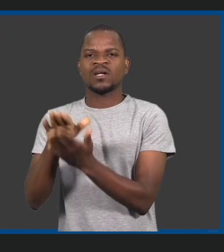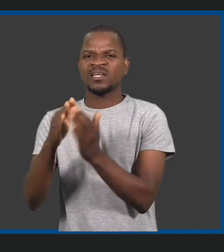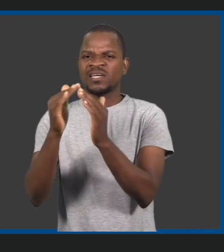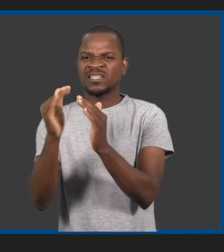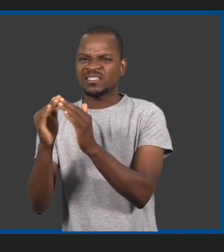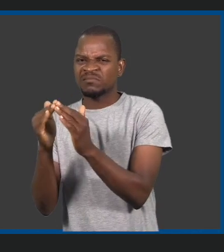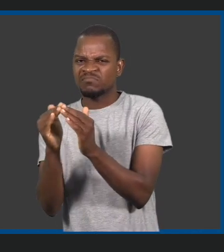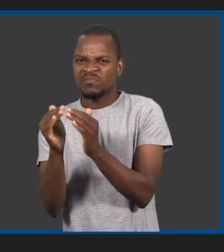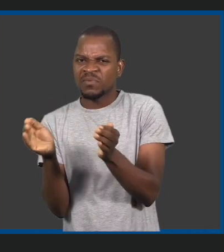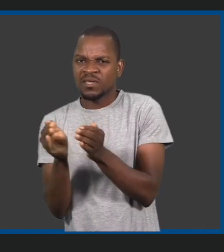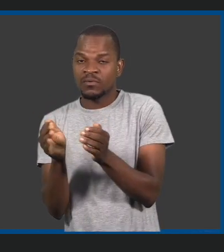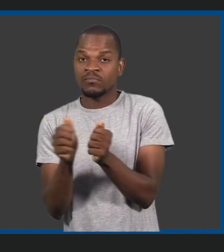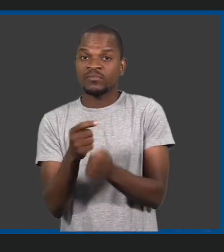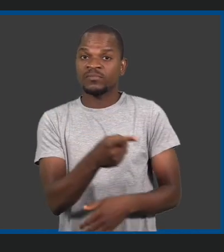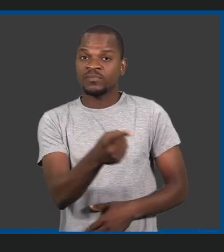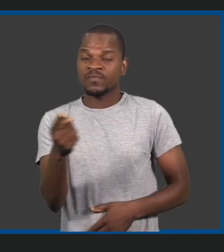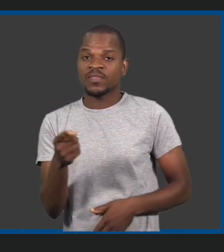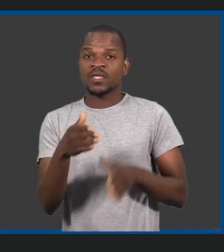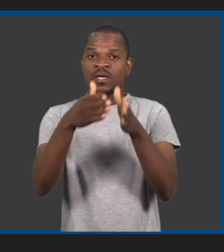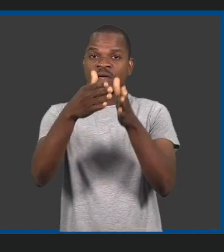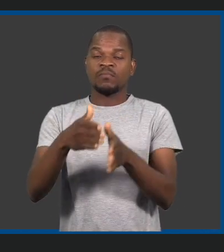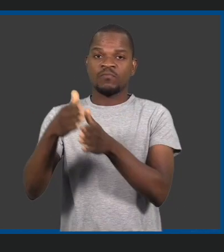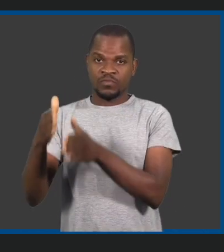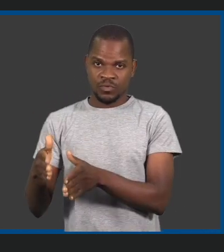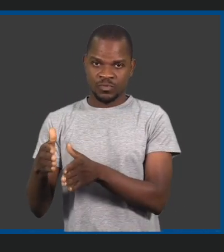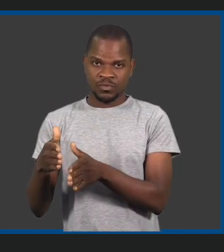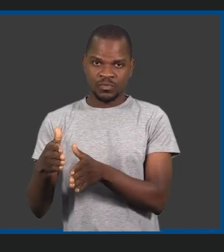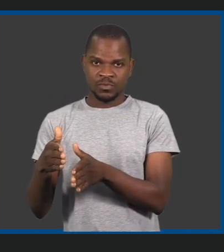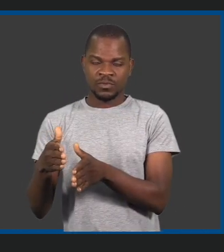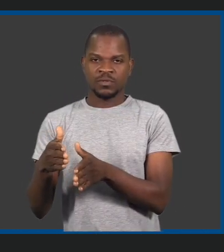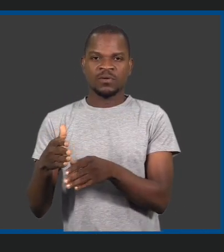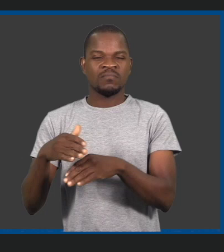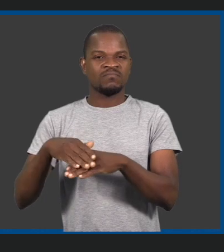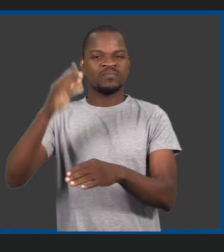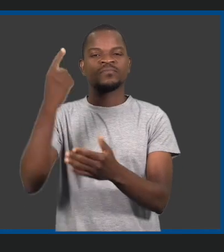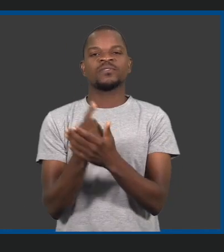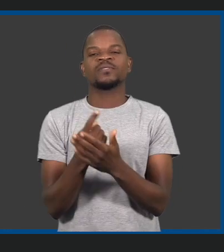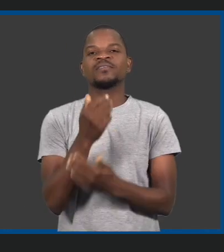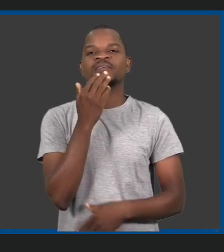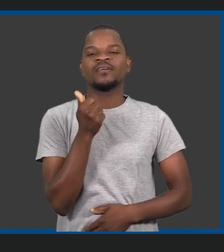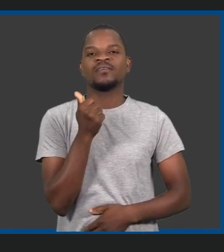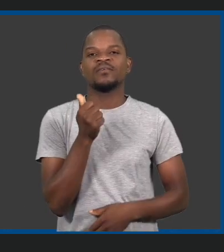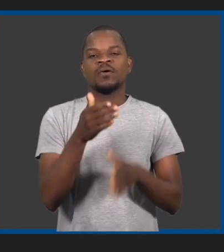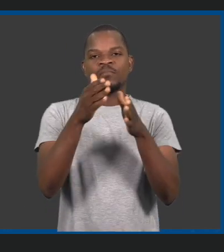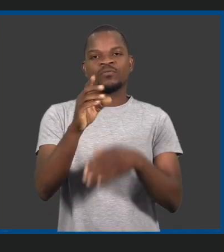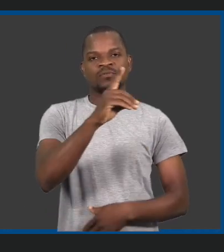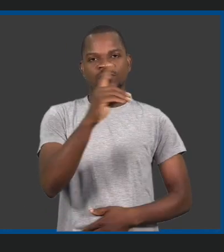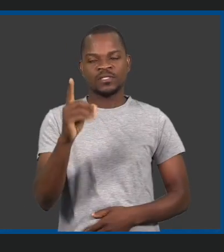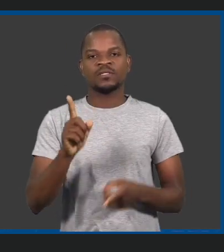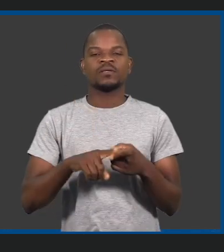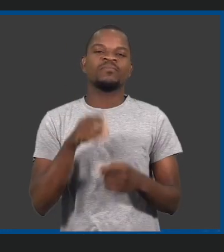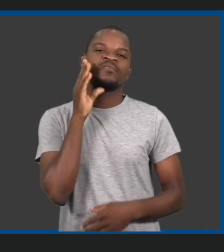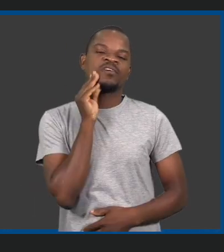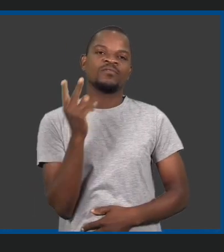Sabemos que a TVSul também já reportou a situação de Inglavela, a educação, as escolas precárias, e é uma das coisas